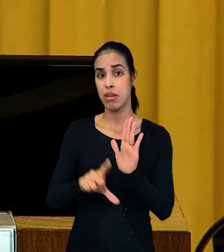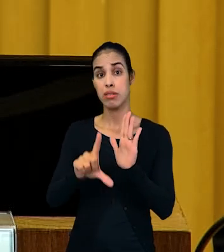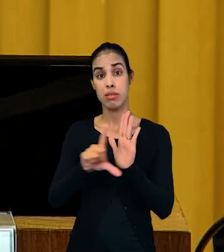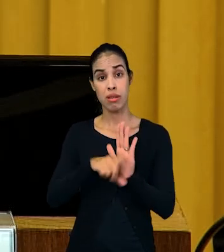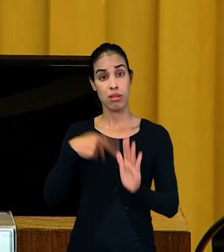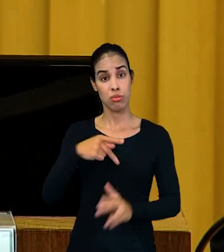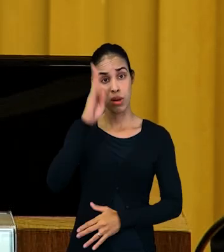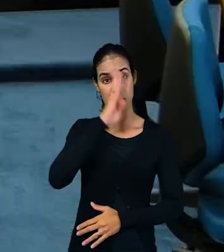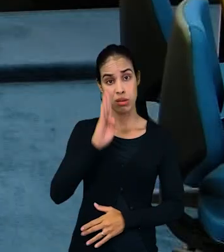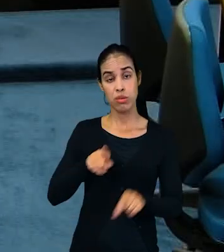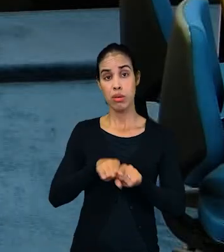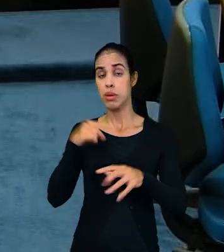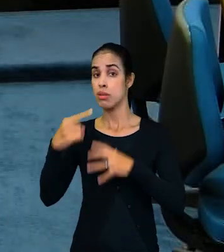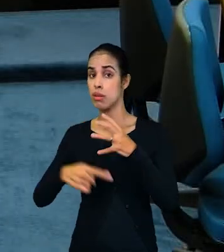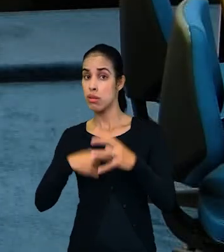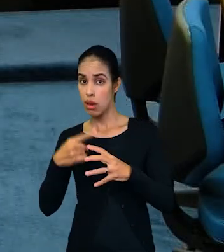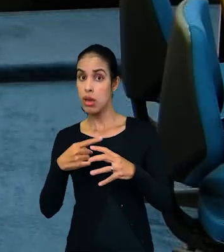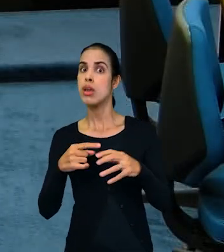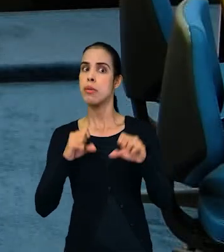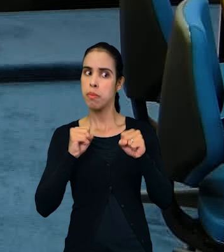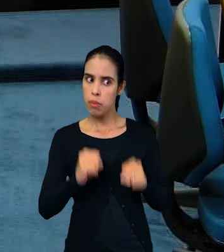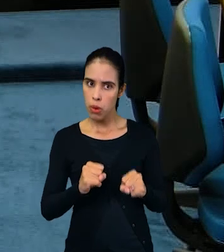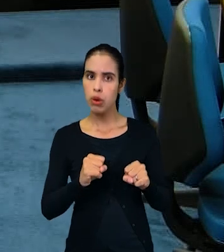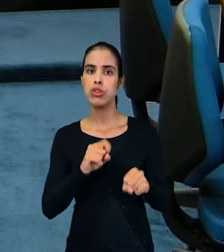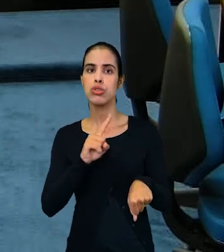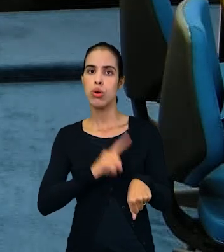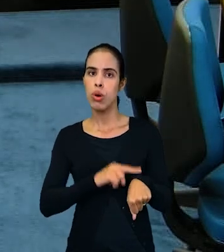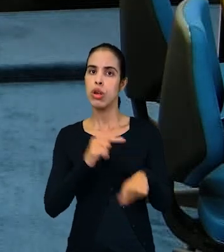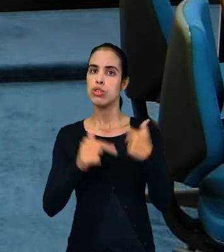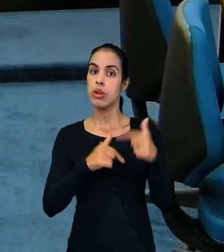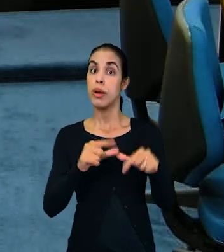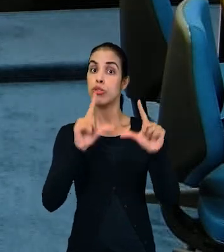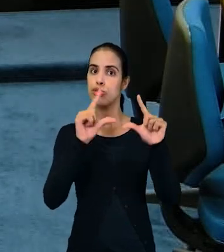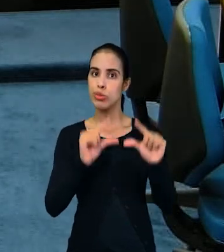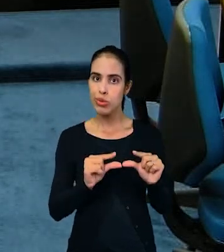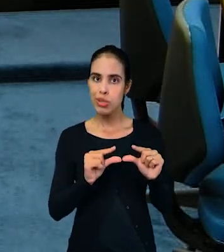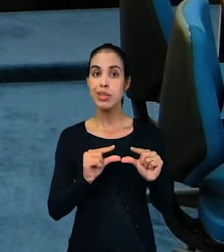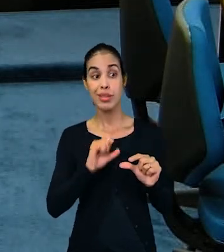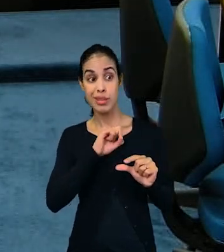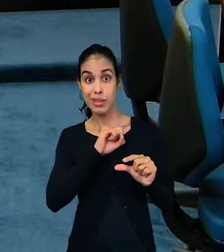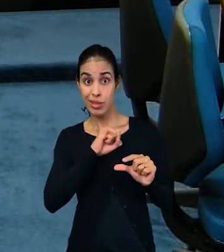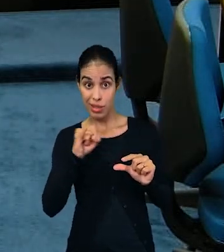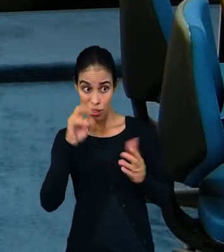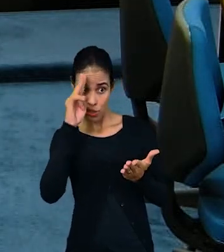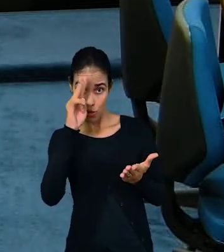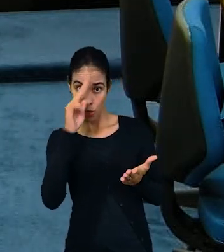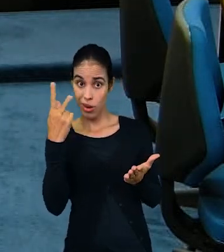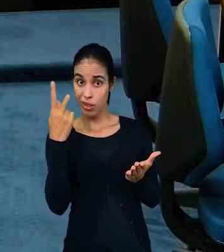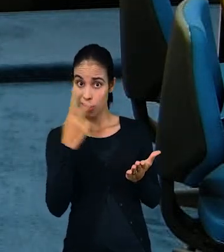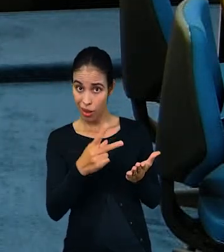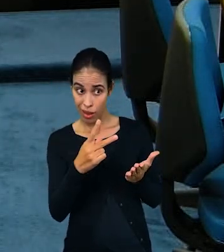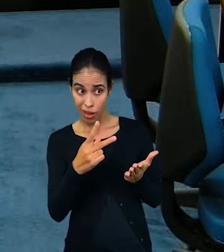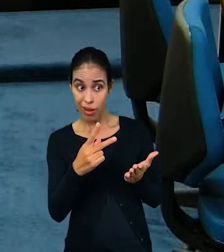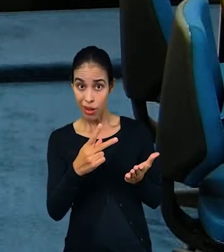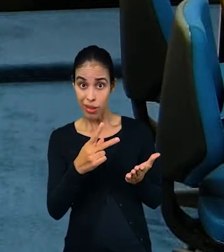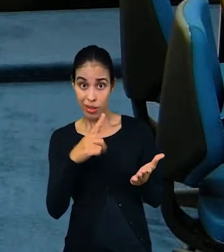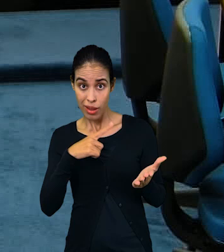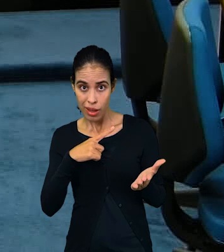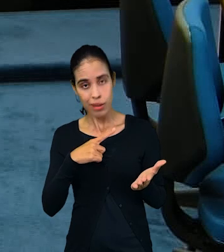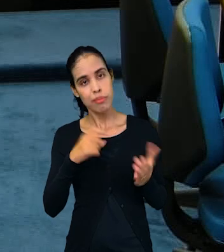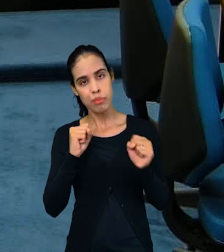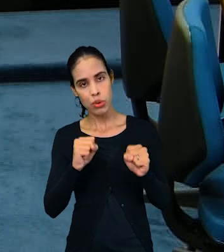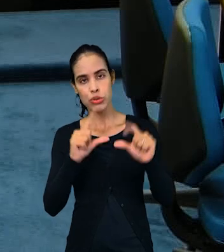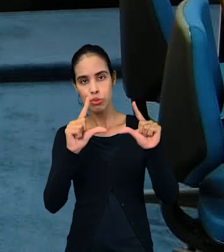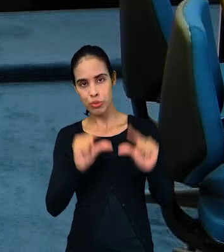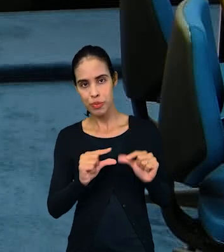e internacionais que permitem a redução da jornada de trabalho em situações semelhantes à vivida pela